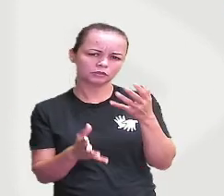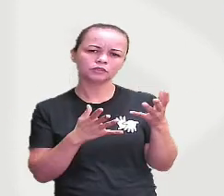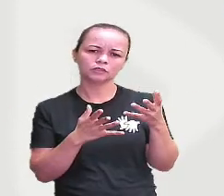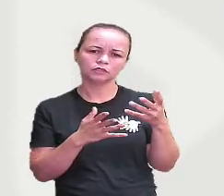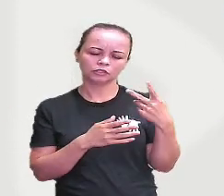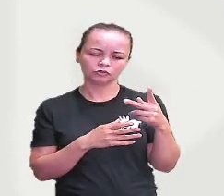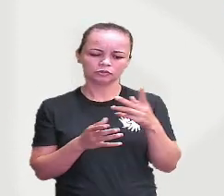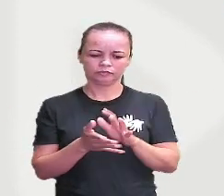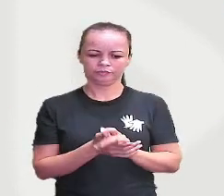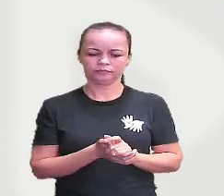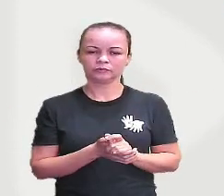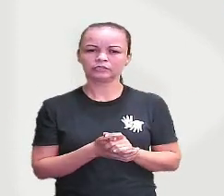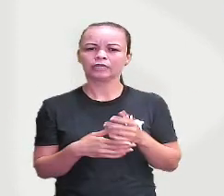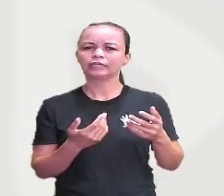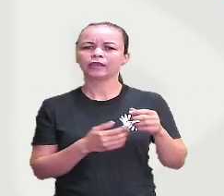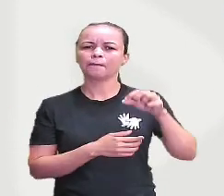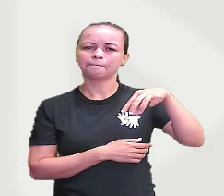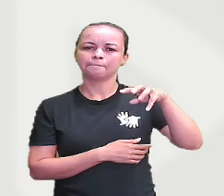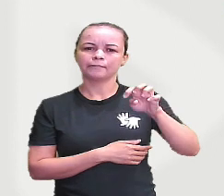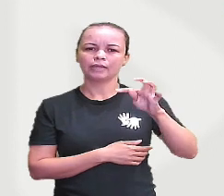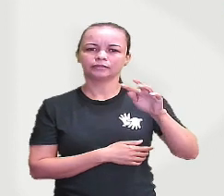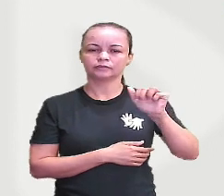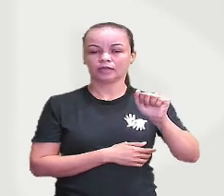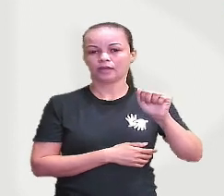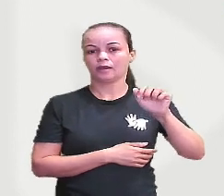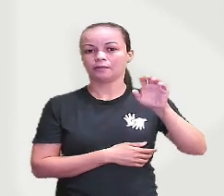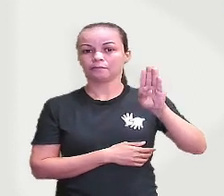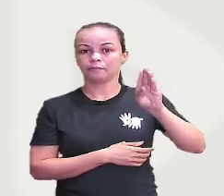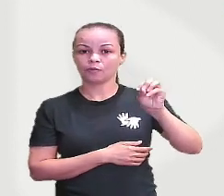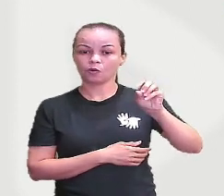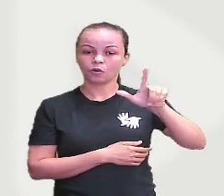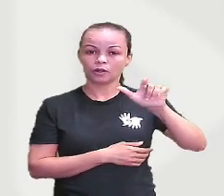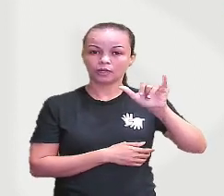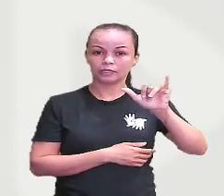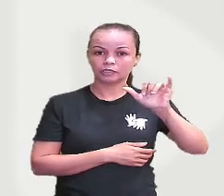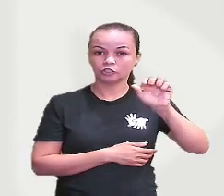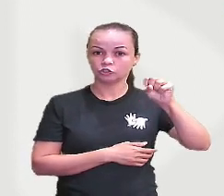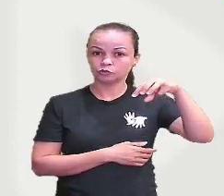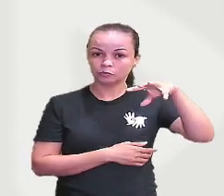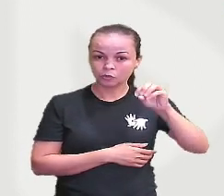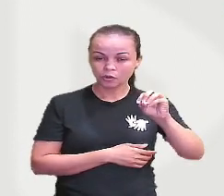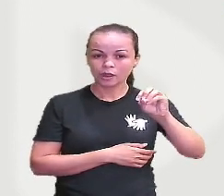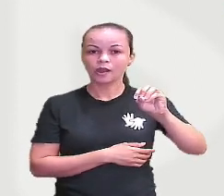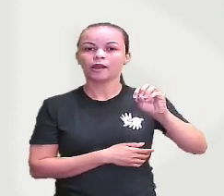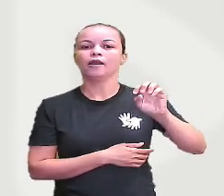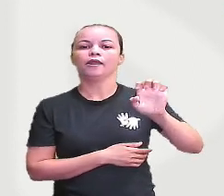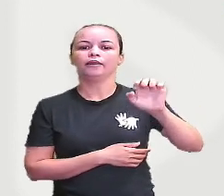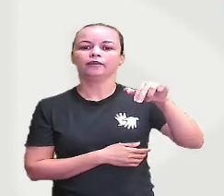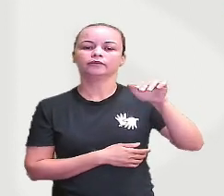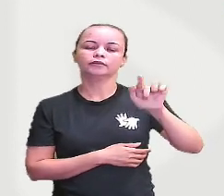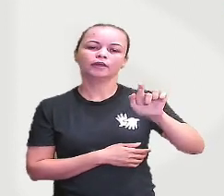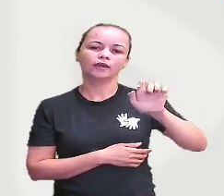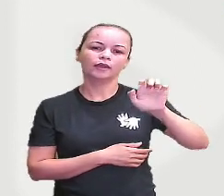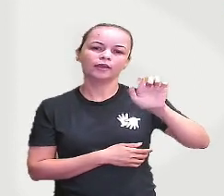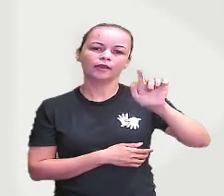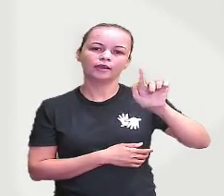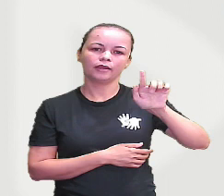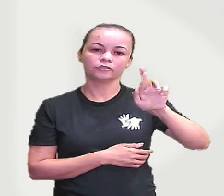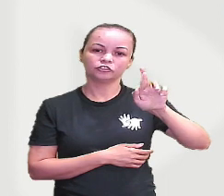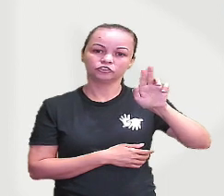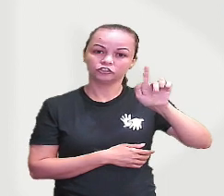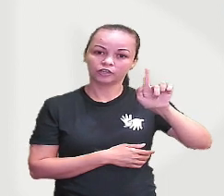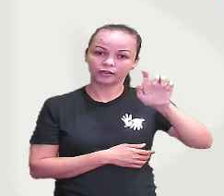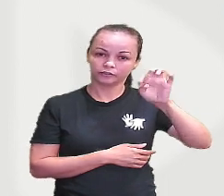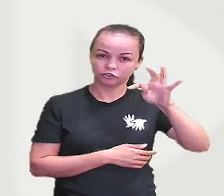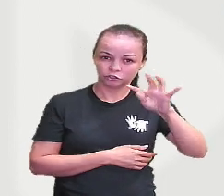nome. Metabolismo energético. Vou repetir. Metabolismo energético. Eu espero que você saia daqui muito mais fortalecido no